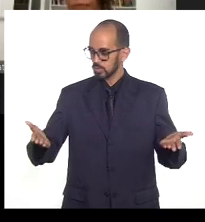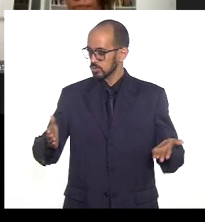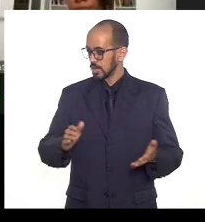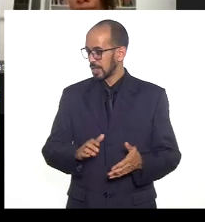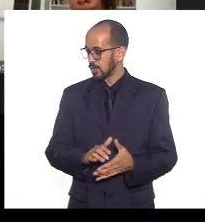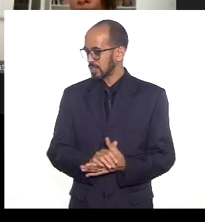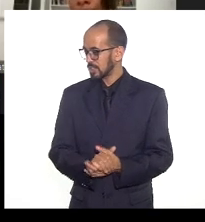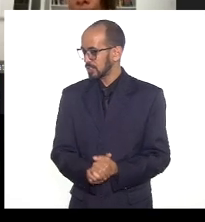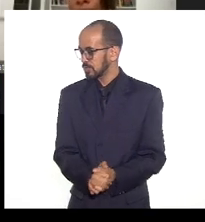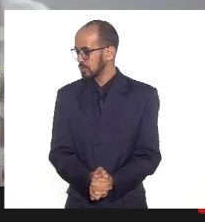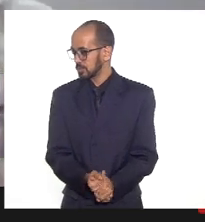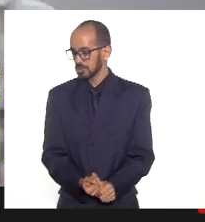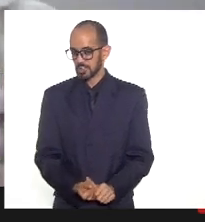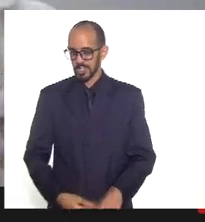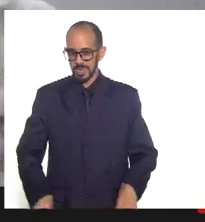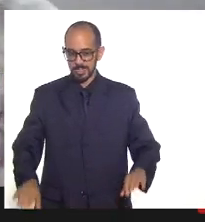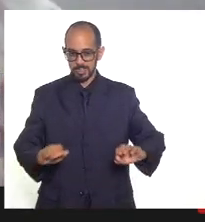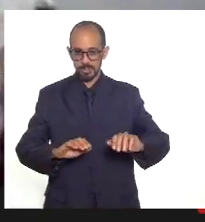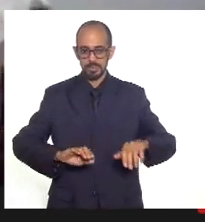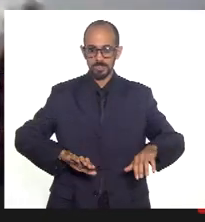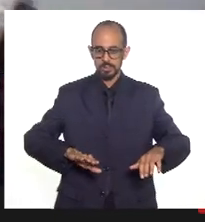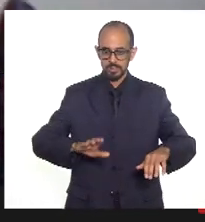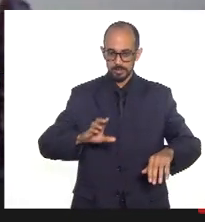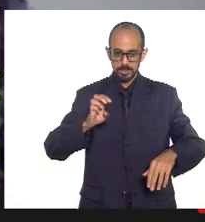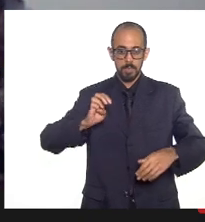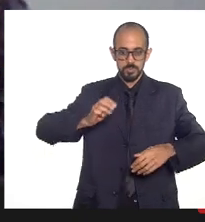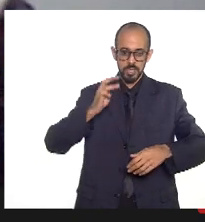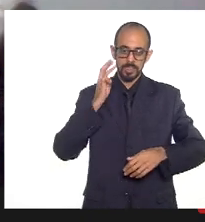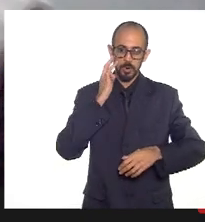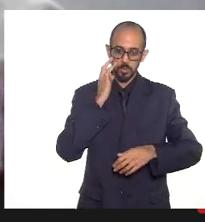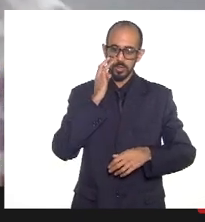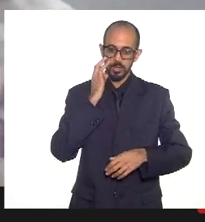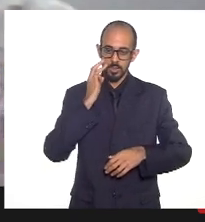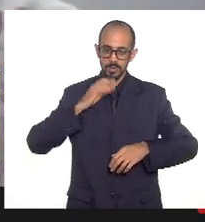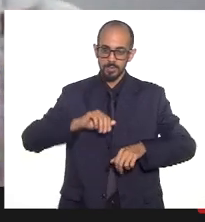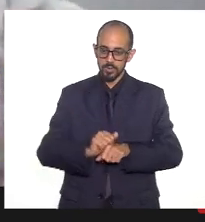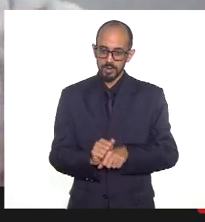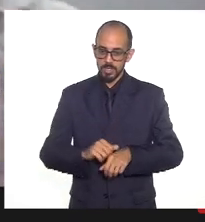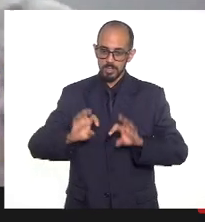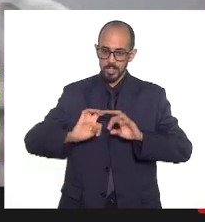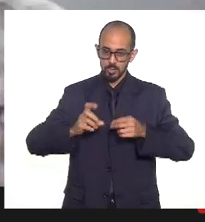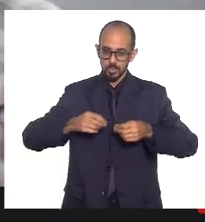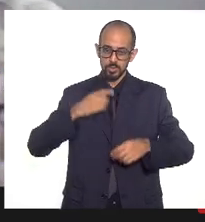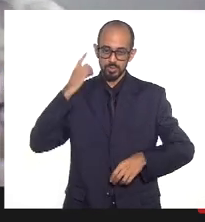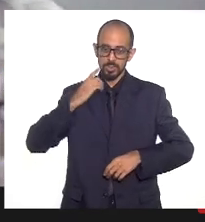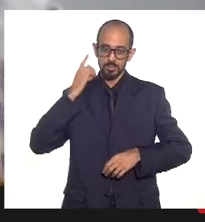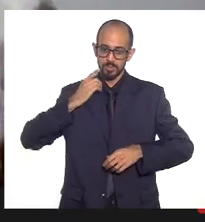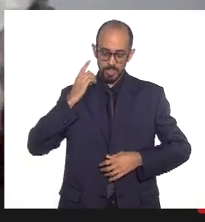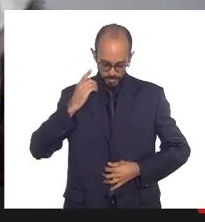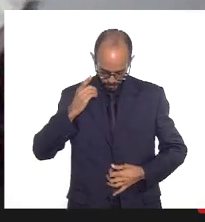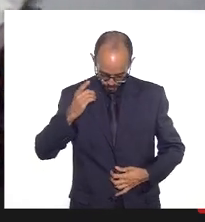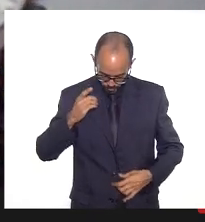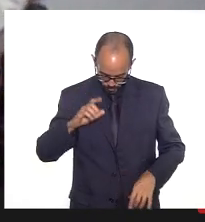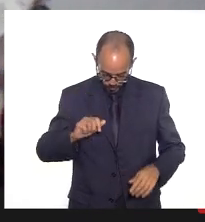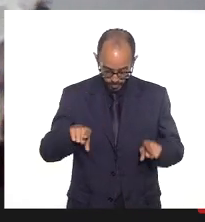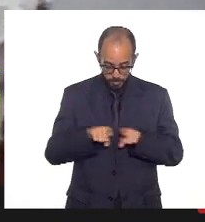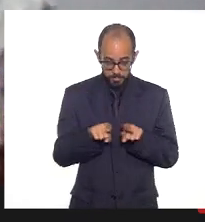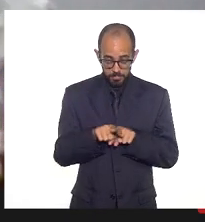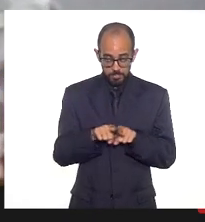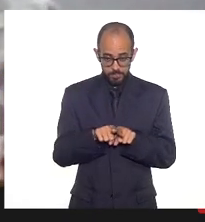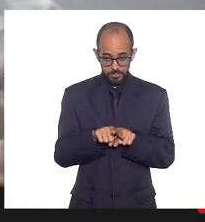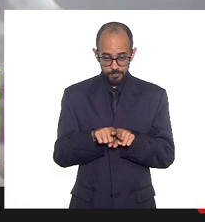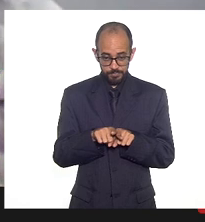do deputado Valdec, eu cumprimento todos os deputados e deputadas aqui presentes. E na figura do